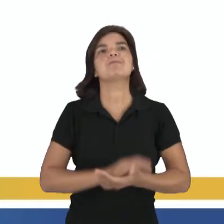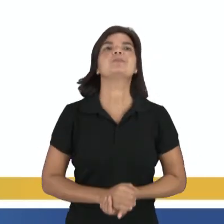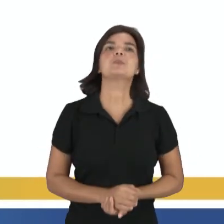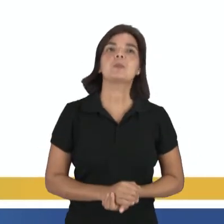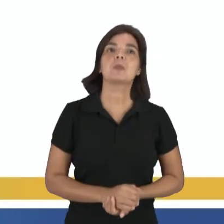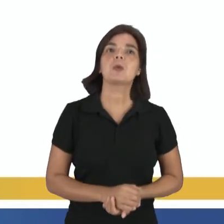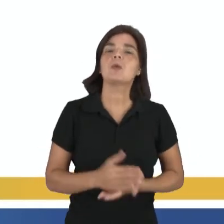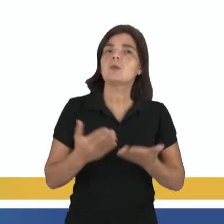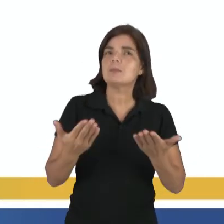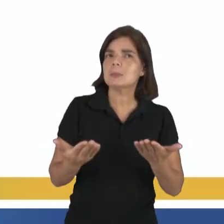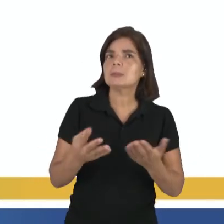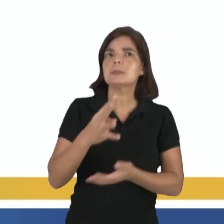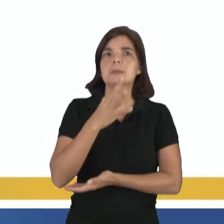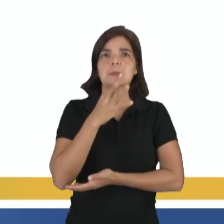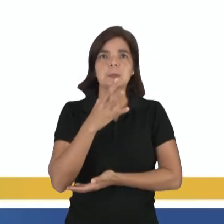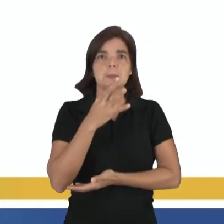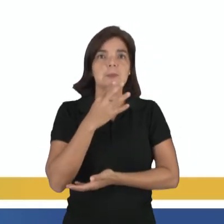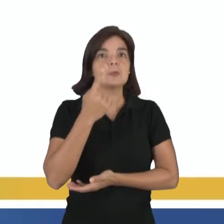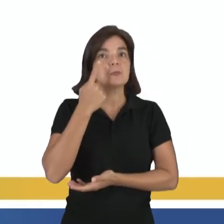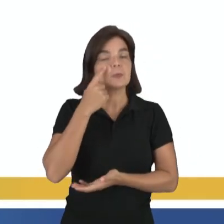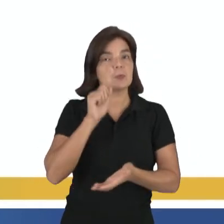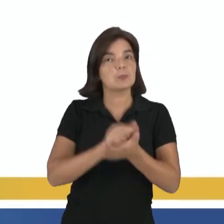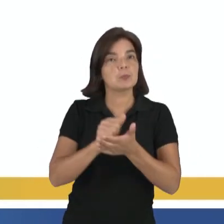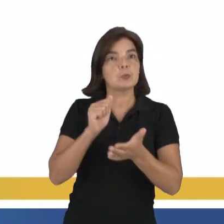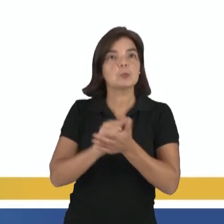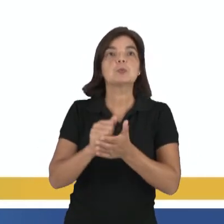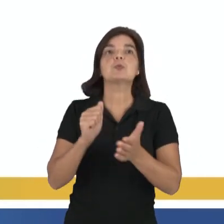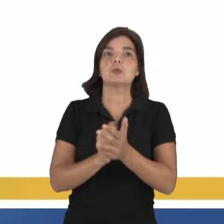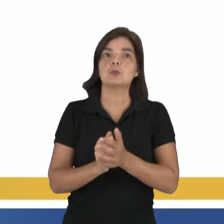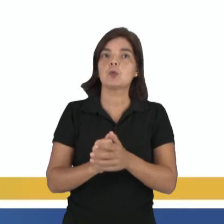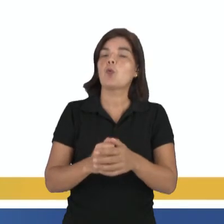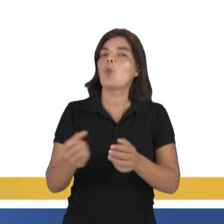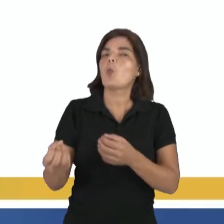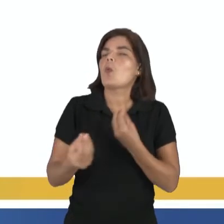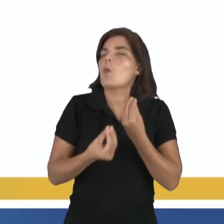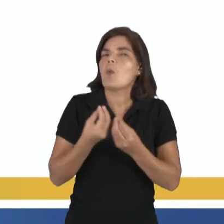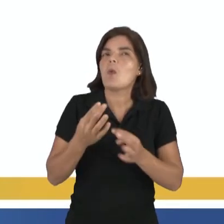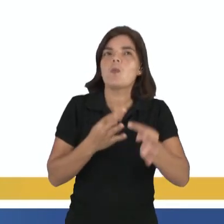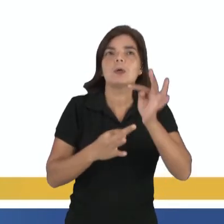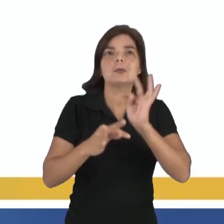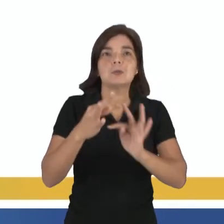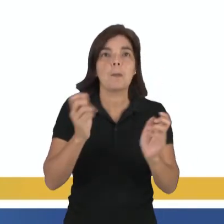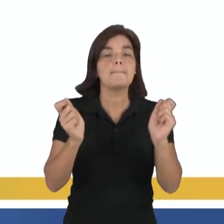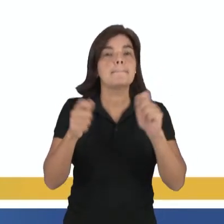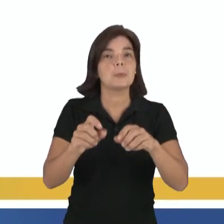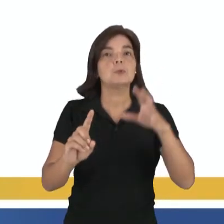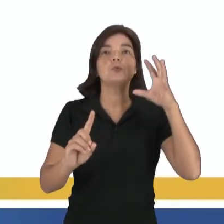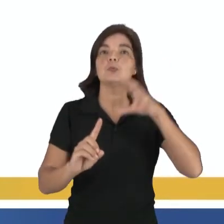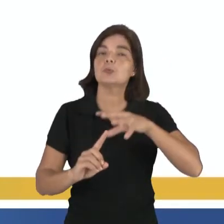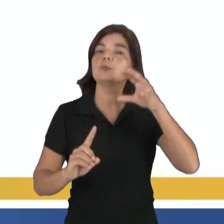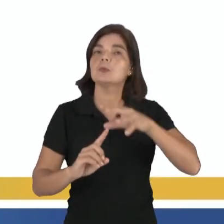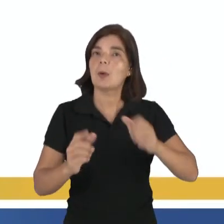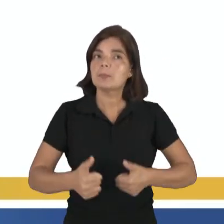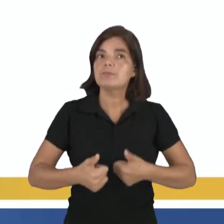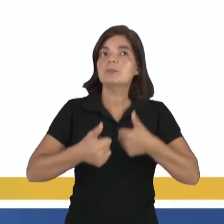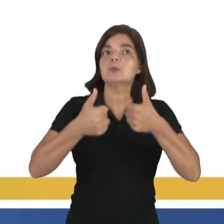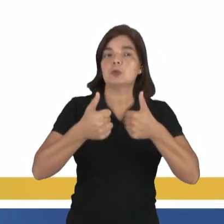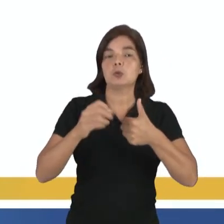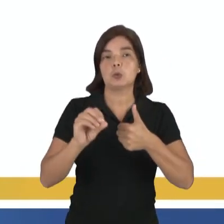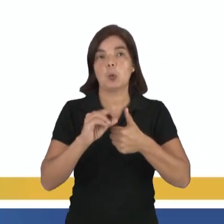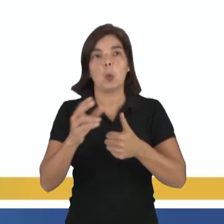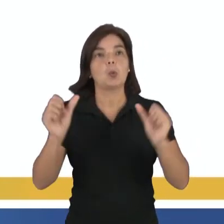tudo passar. Com base nos seus conhecimentos, produza um texto abordando como a tecnologia tem o poder de